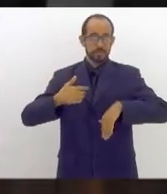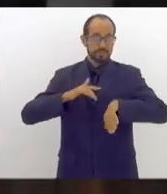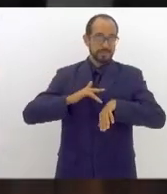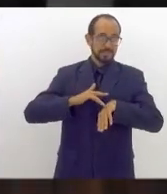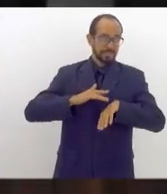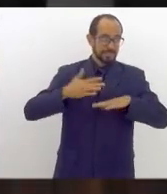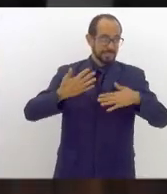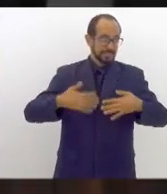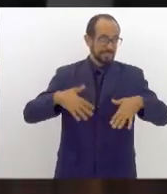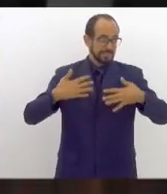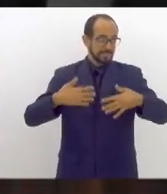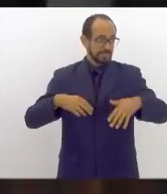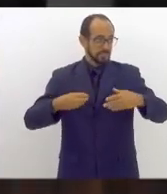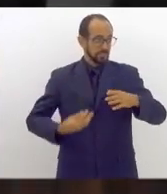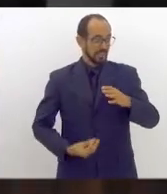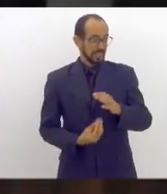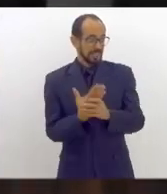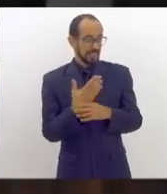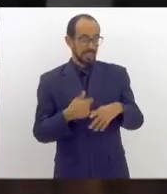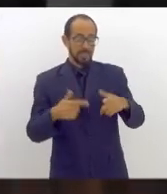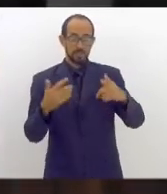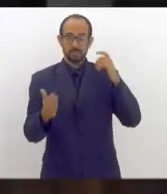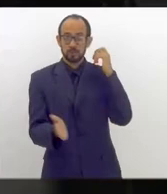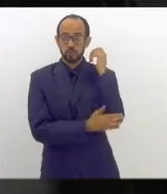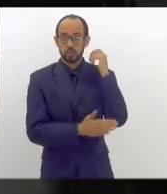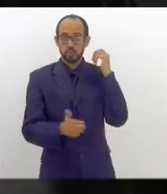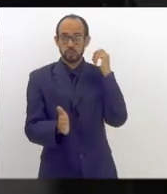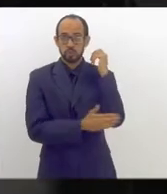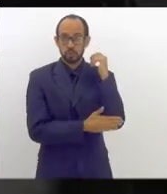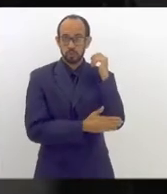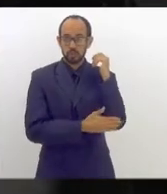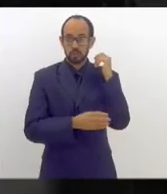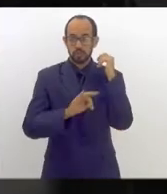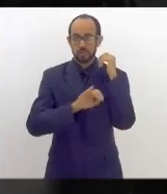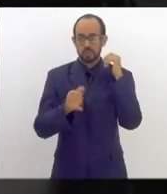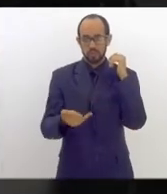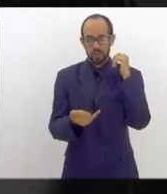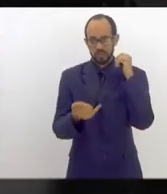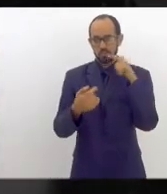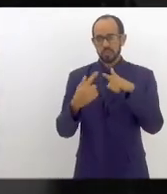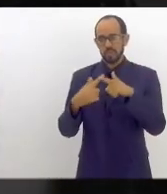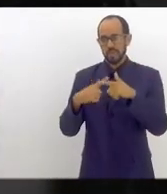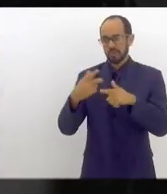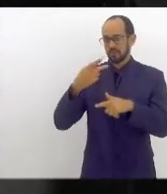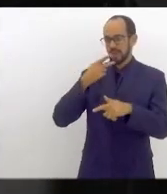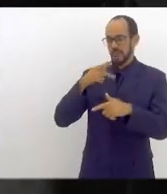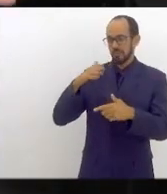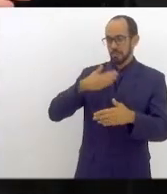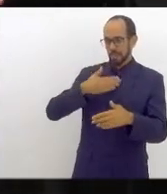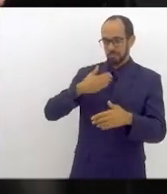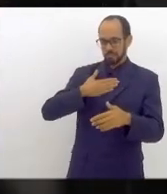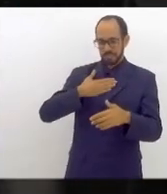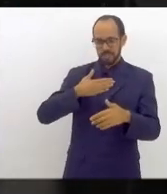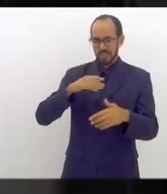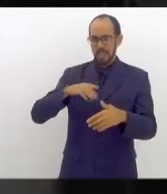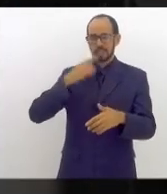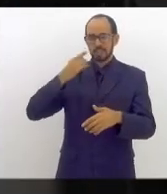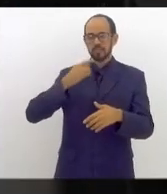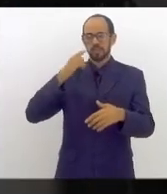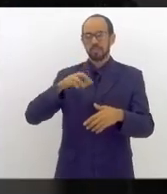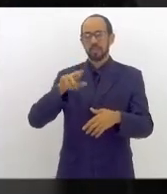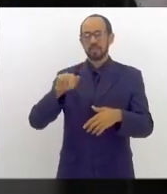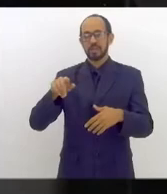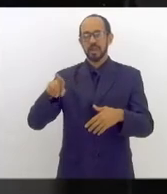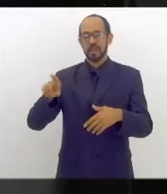dizia isso vai causar um ciúme no tribunal imenso porque ele se referia a mim como aquele Desembargador Ricardo é como